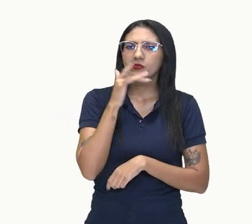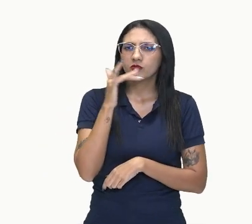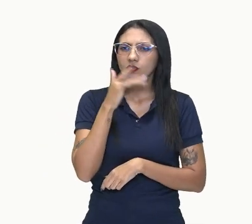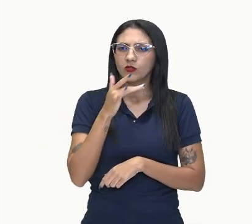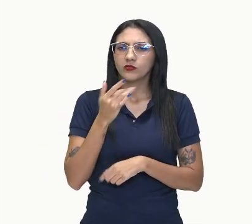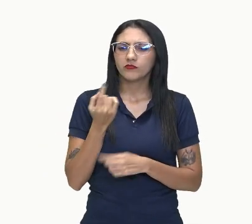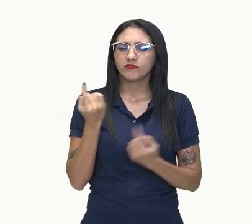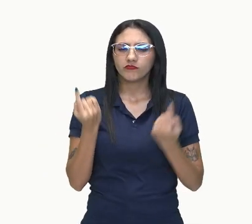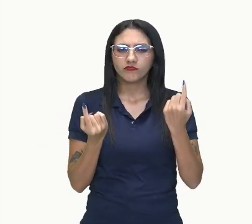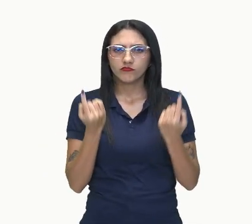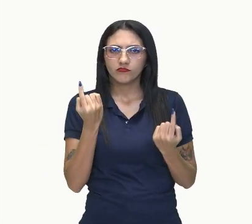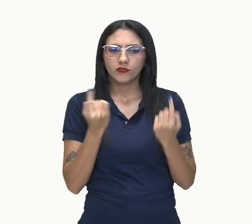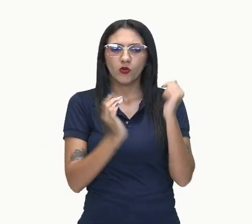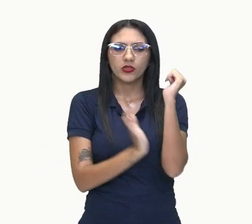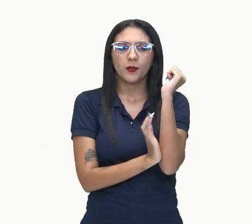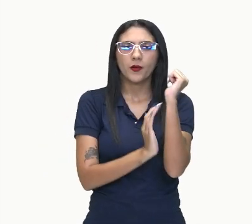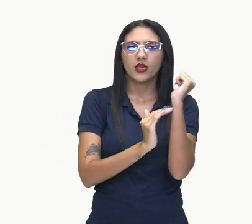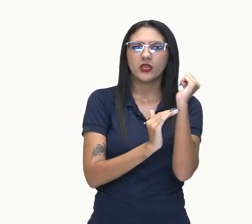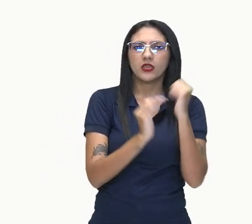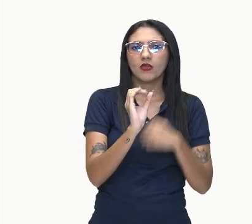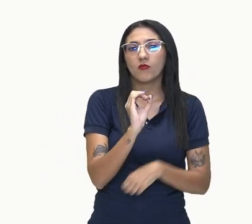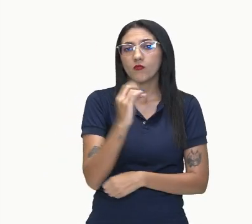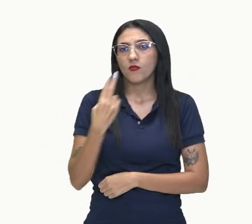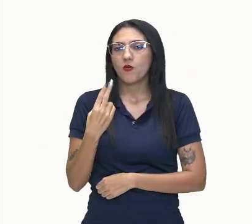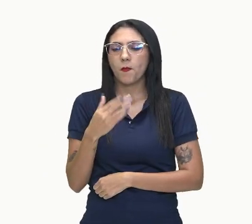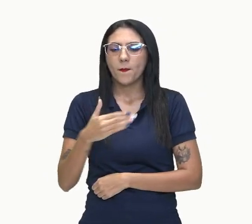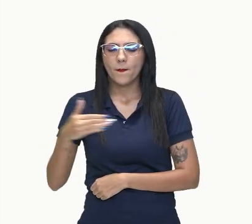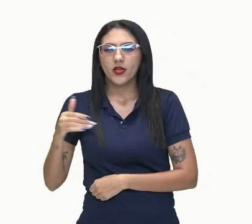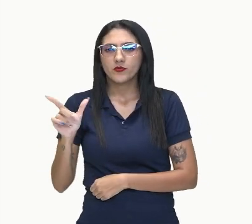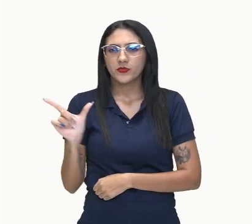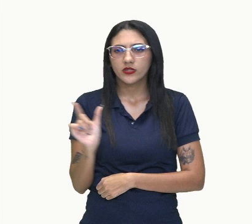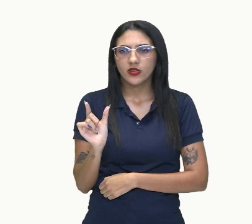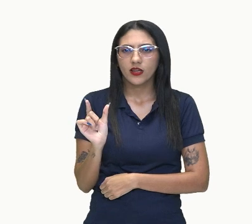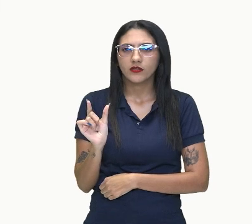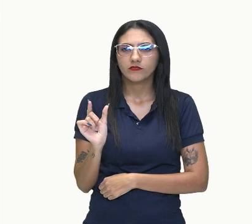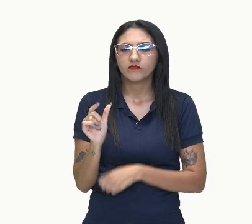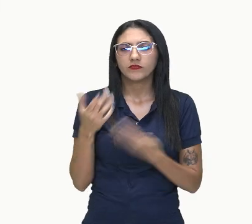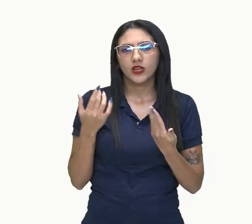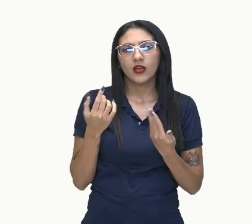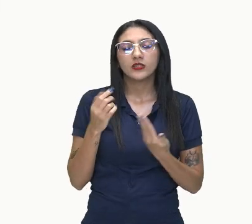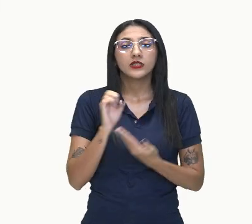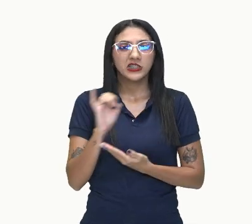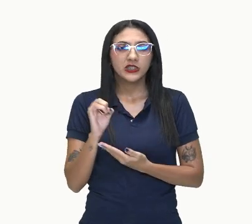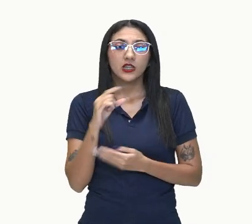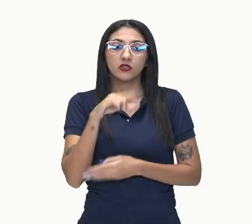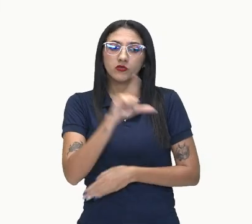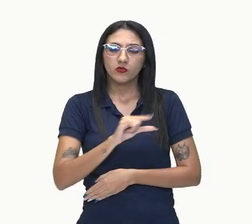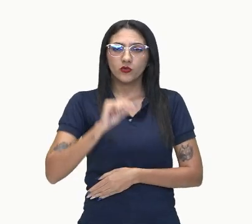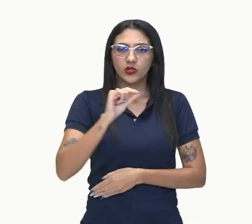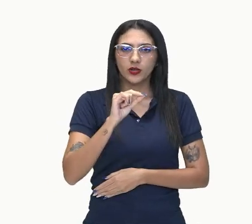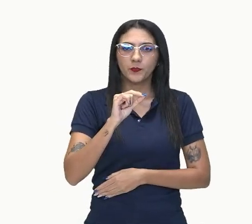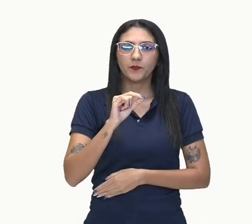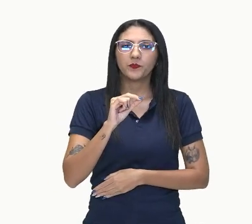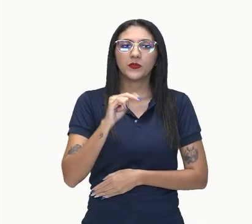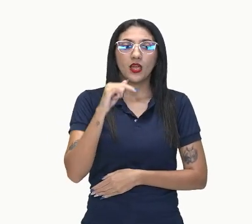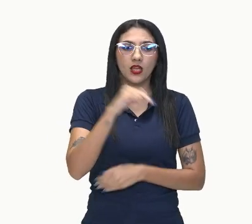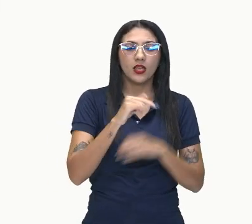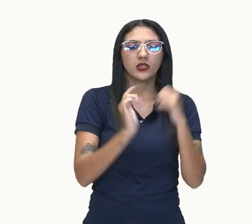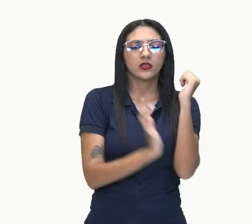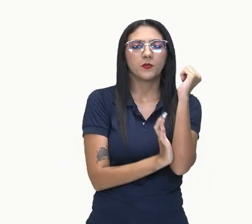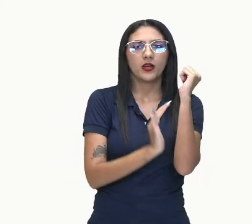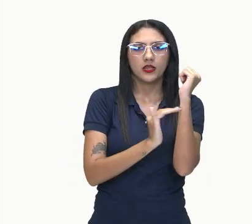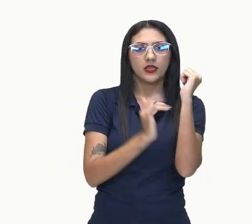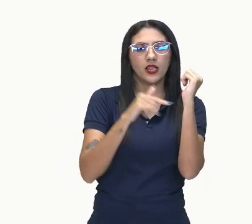delicioso? Tambaqui ou sardinha? Se você acha que é tambaqui, você falaria tambaqui is more delicious